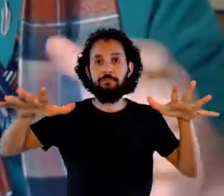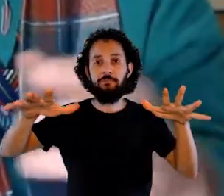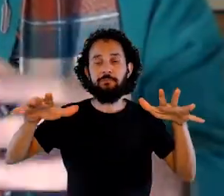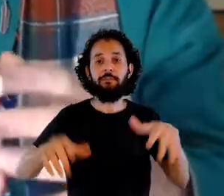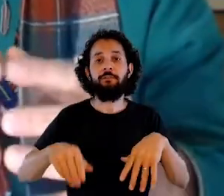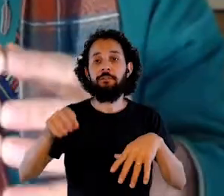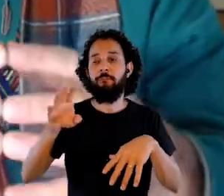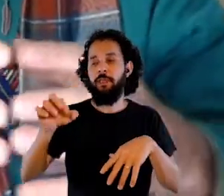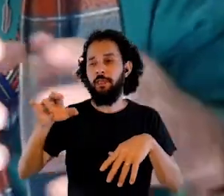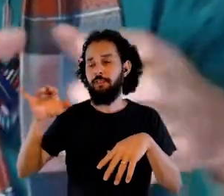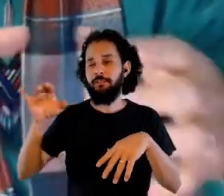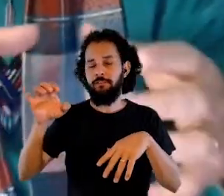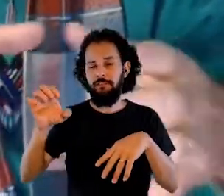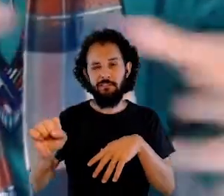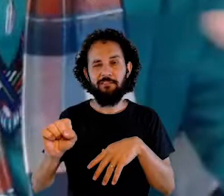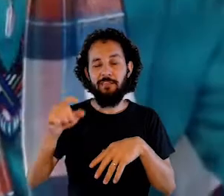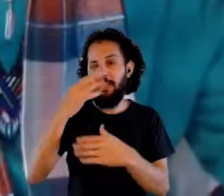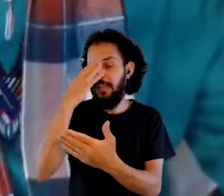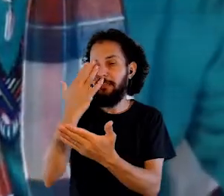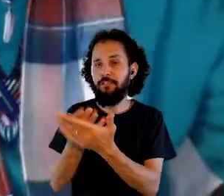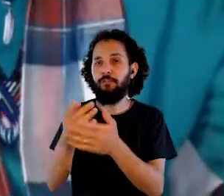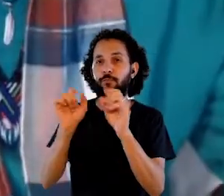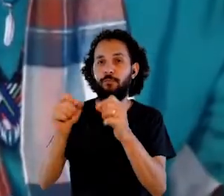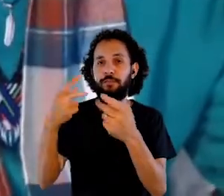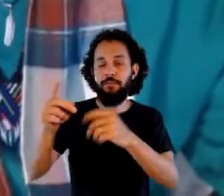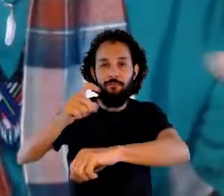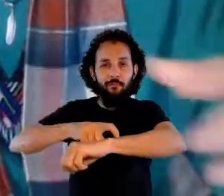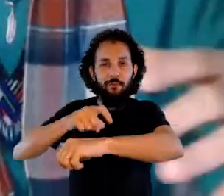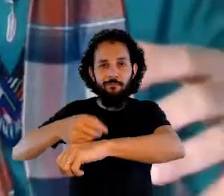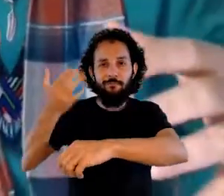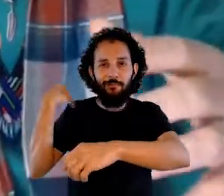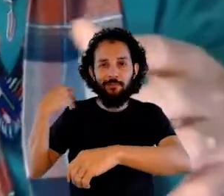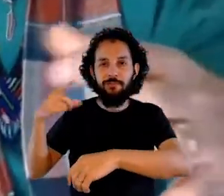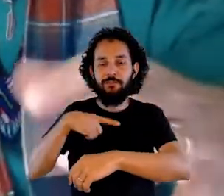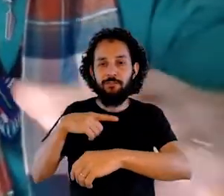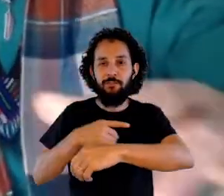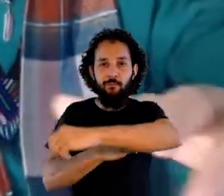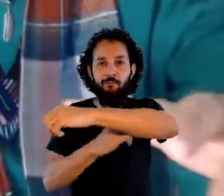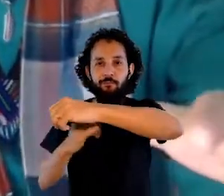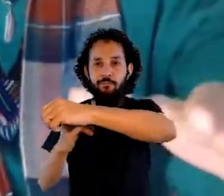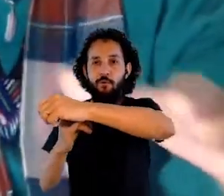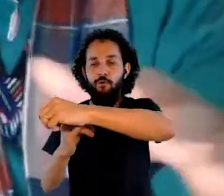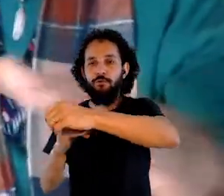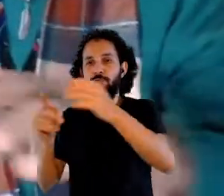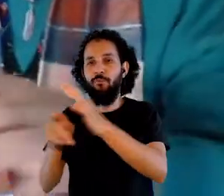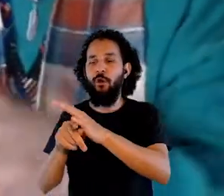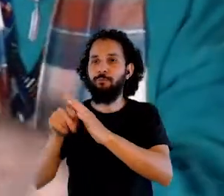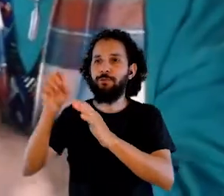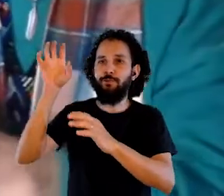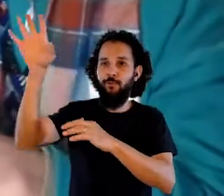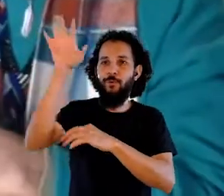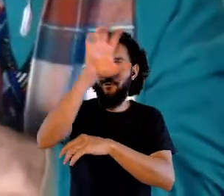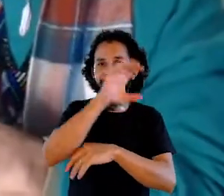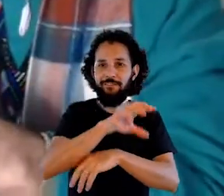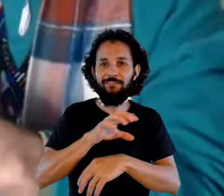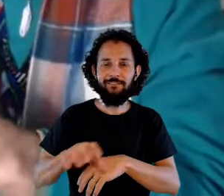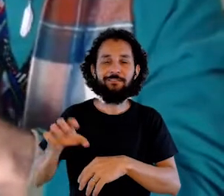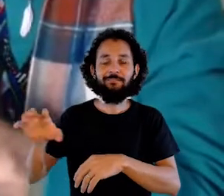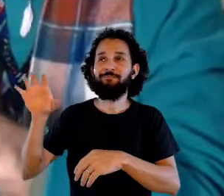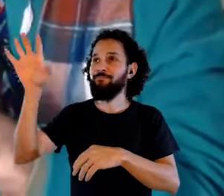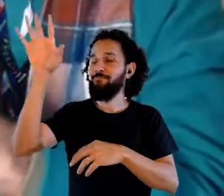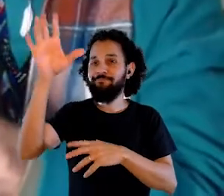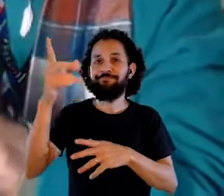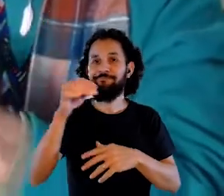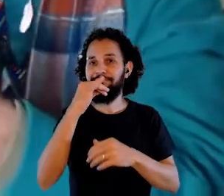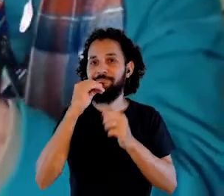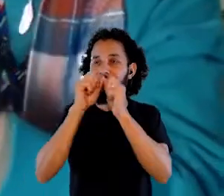acreditavam que naquela época existia uma ponte que ligava os continentes, então eles foram passando pelo Estreito de Bering, e iam se espalhando principalmente lá